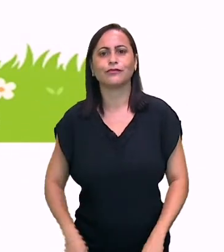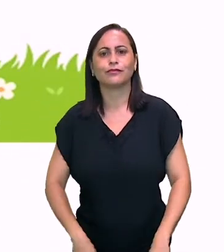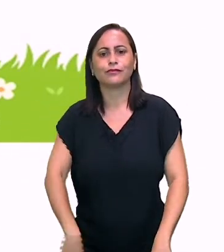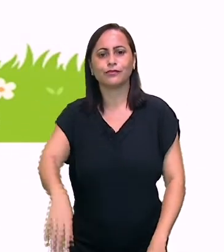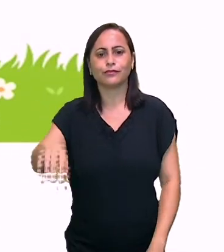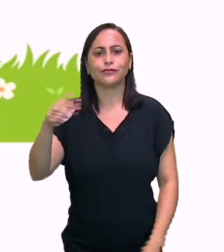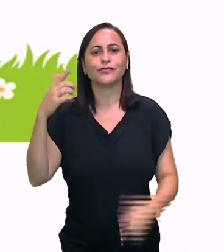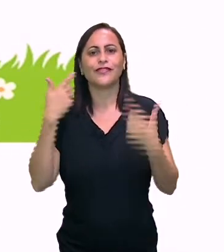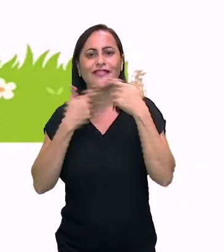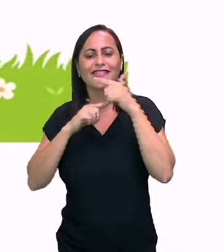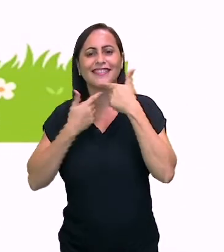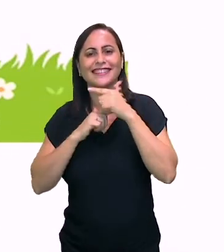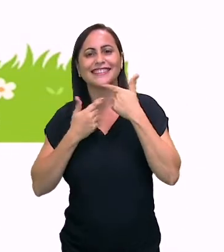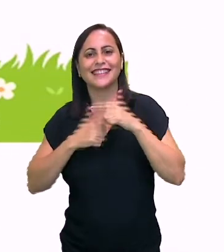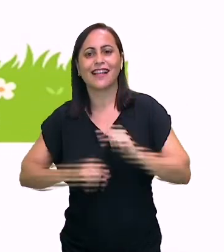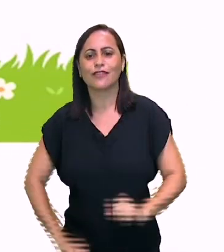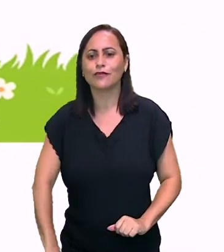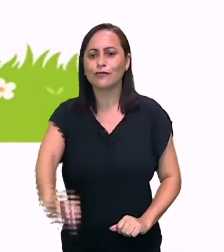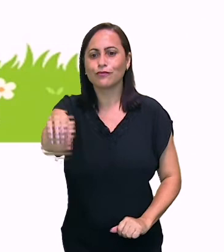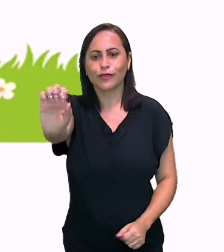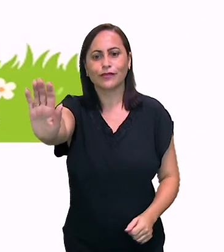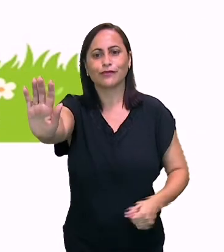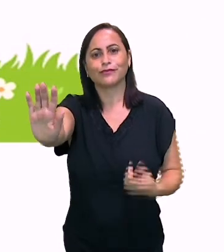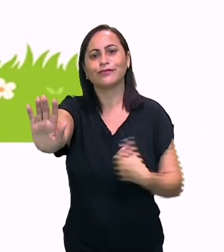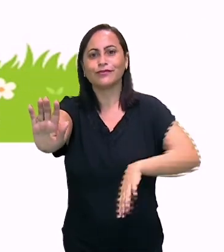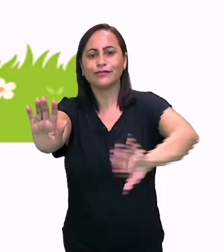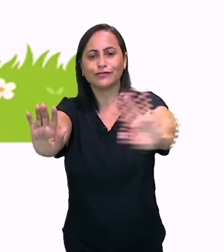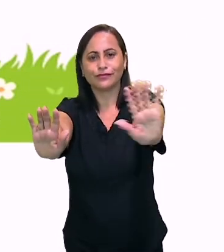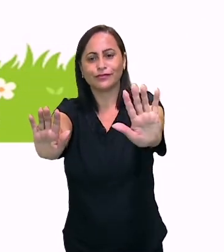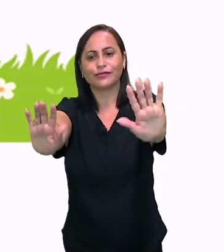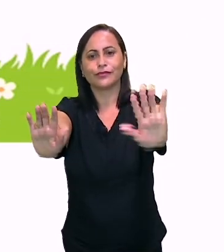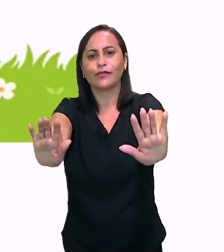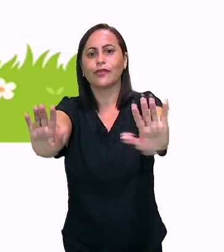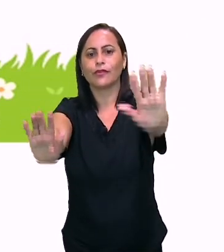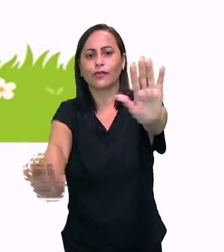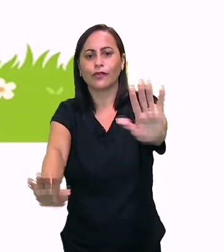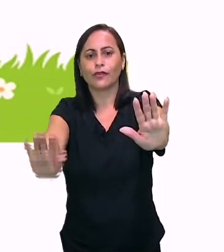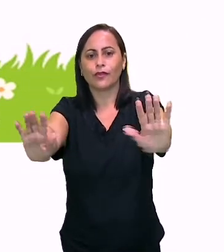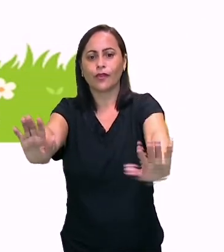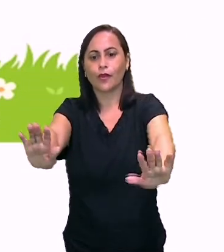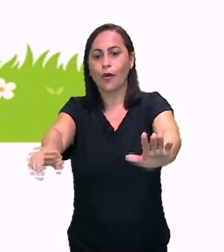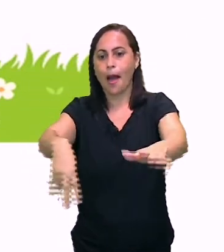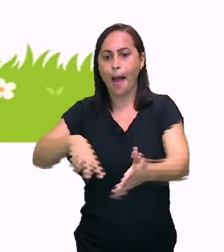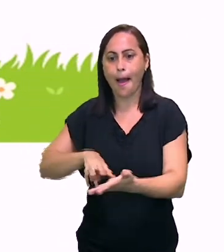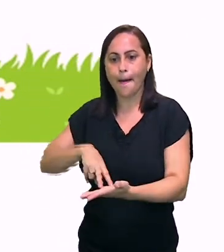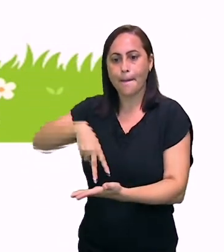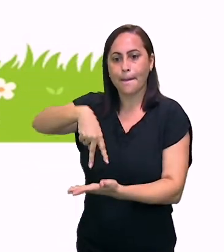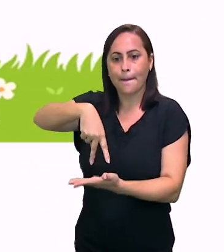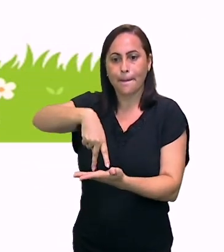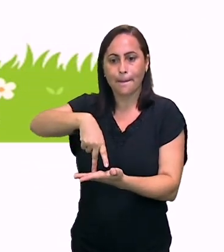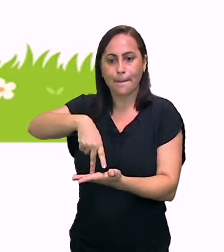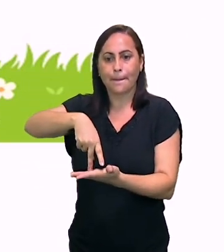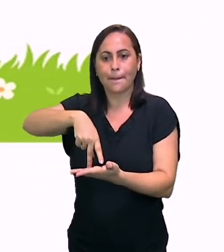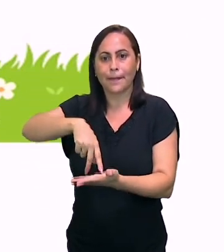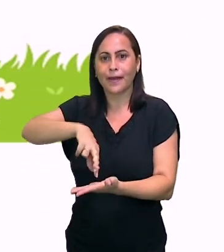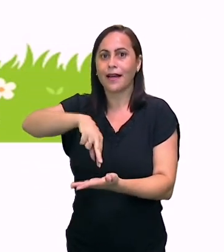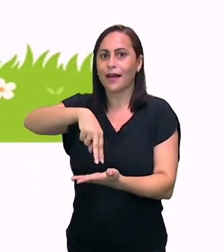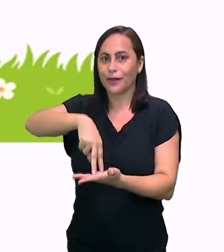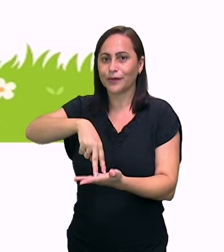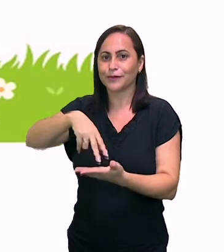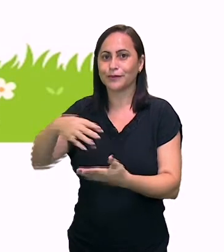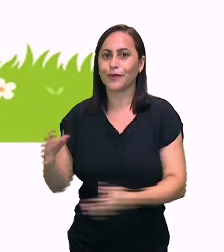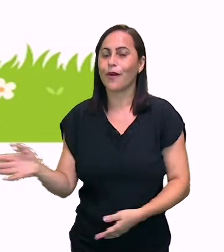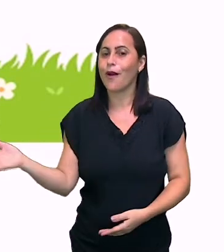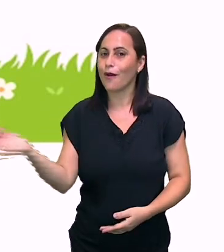alegres, contentes, pra frente, um braço, o outro, uma perna, a outra. Somos